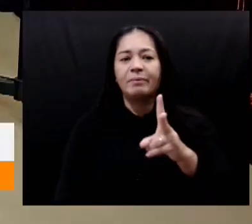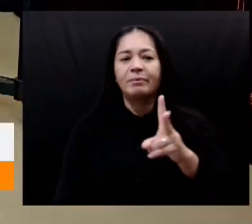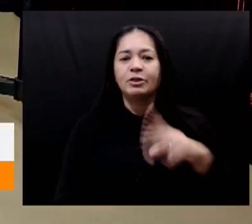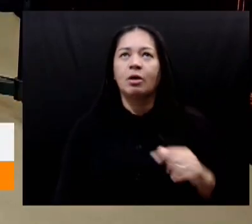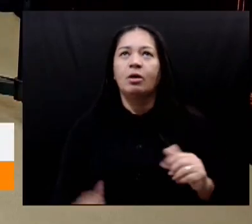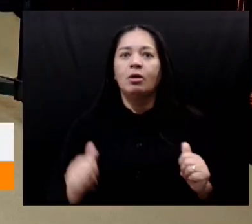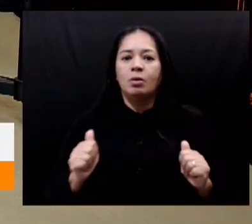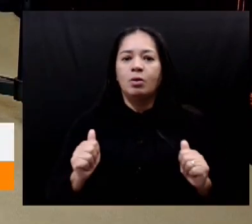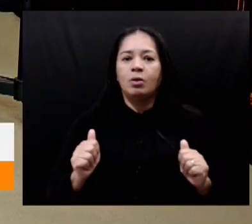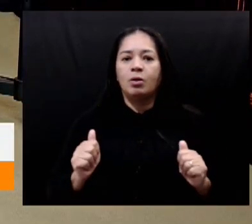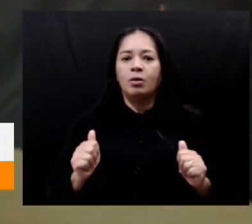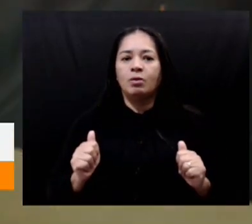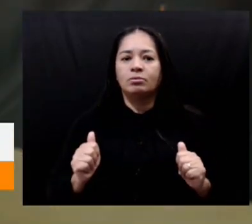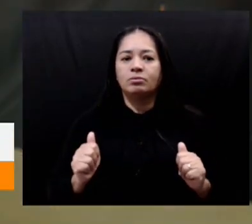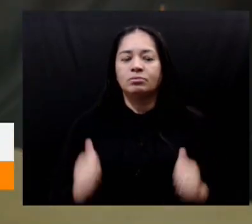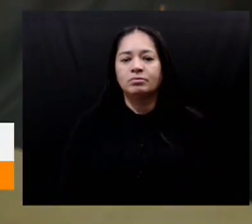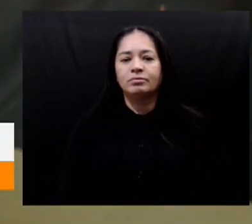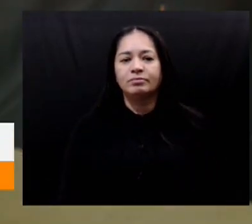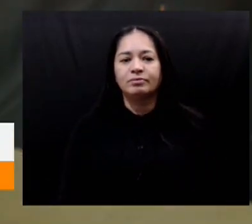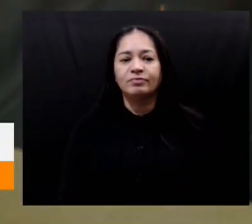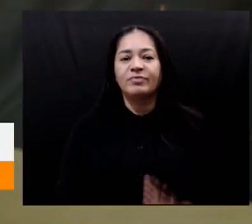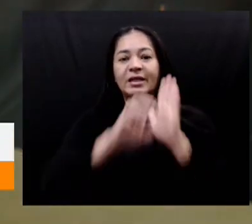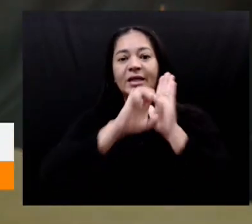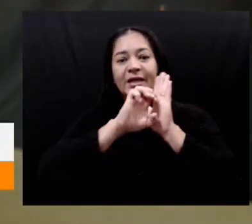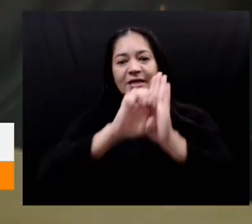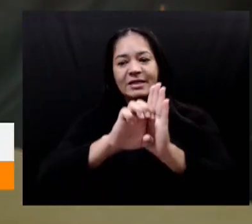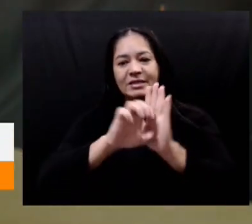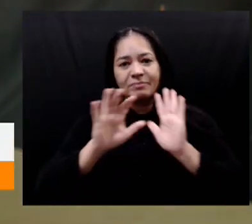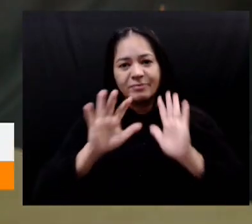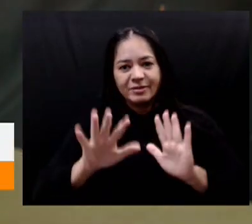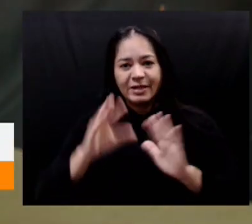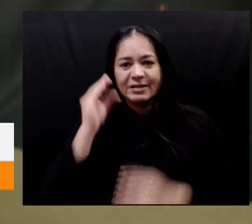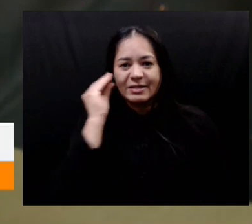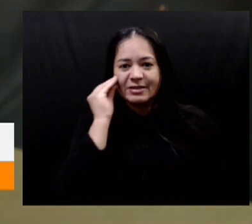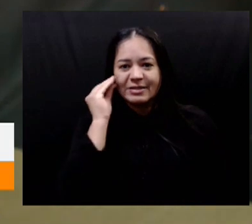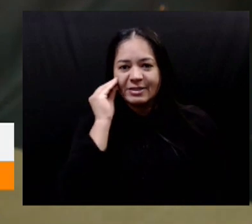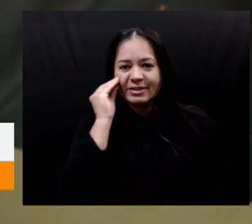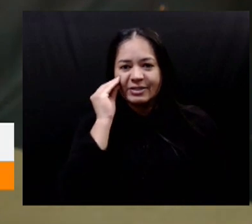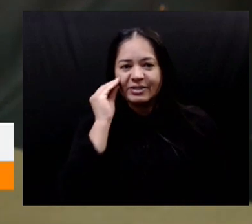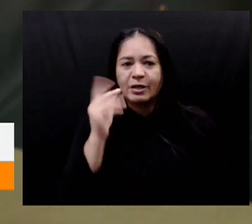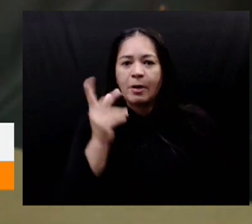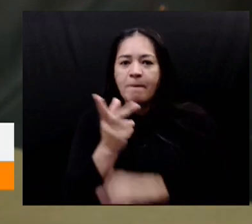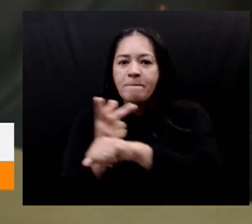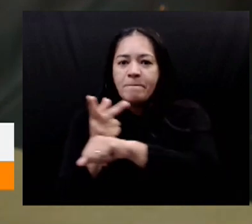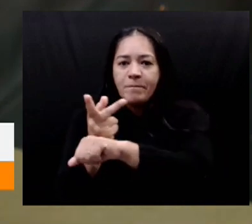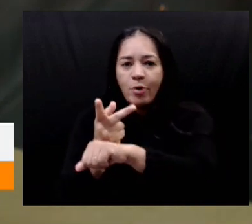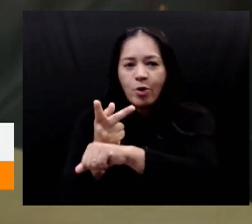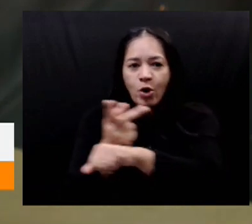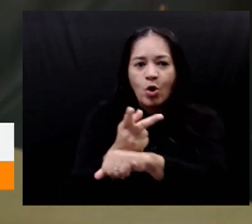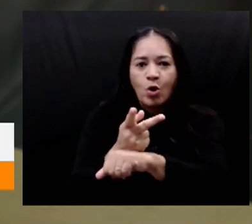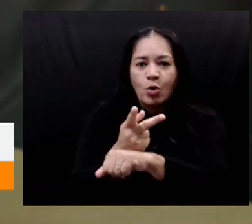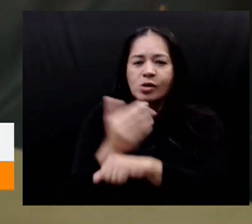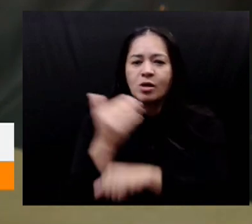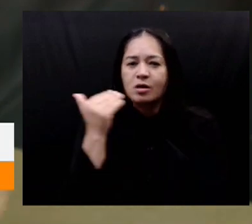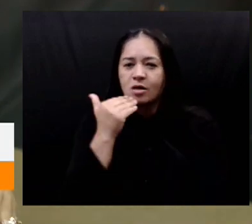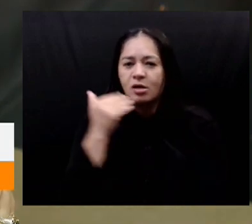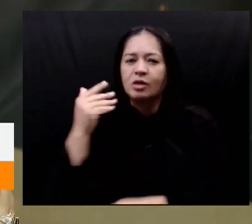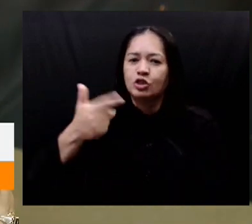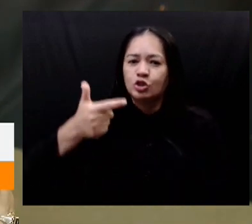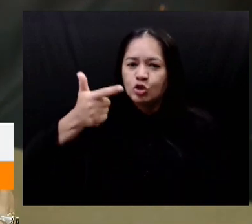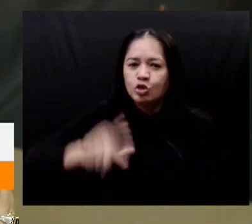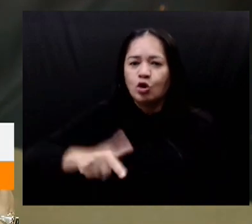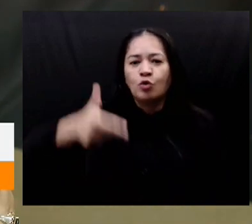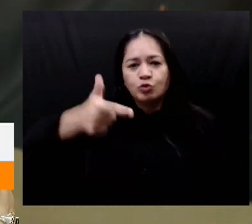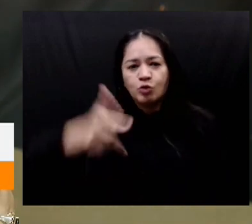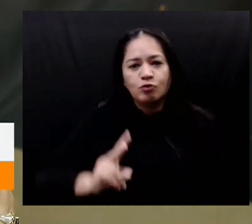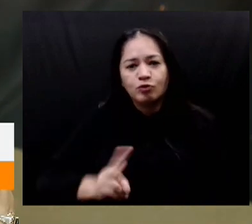Muito bem. E exemplos, né, dessa tentativa de estar buscando, de falhar, de levantar, de continuar, são esses 3 aí,